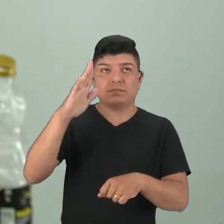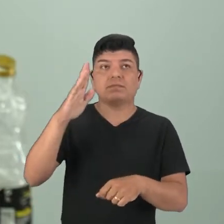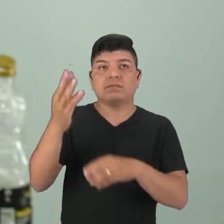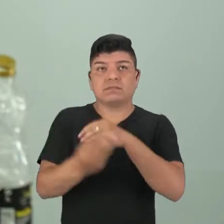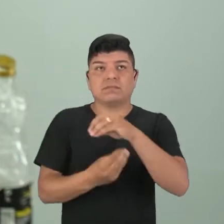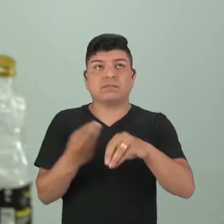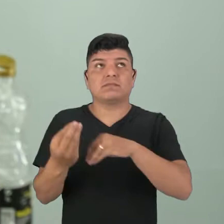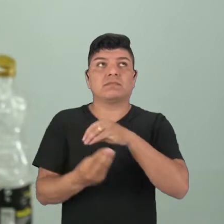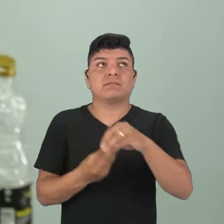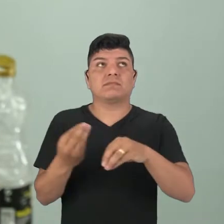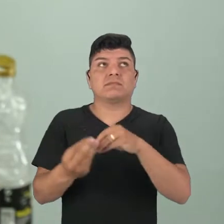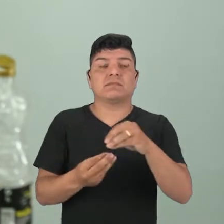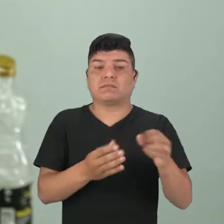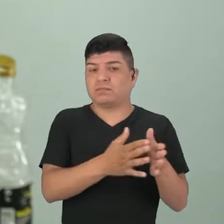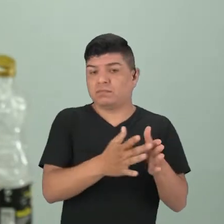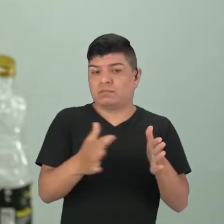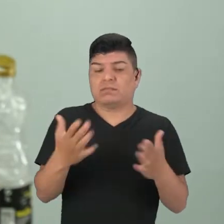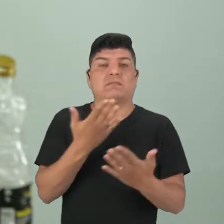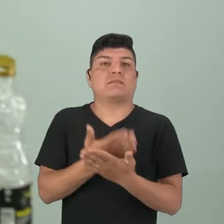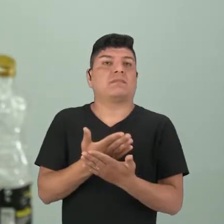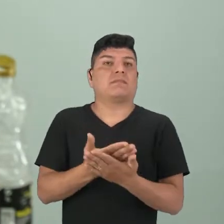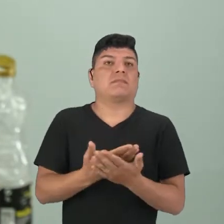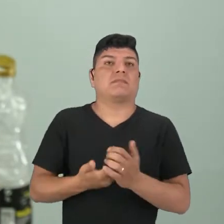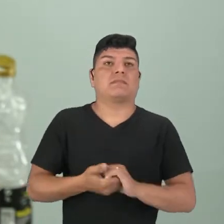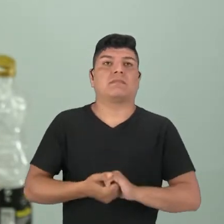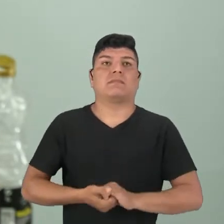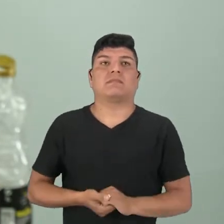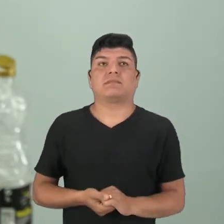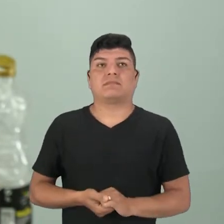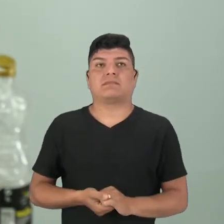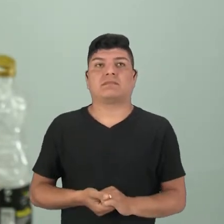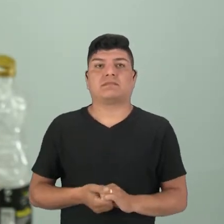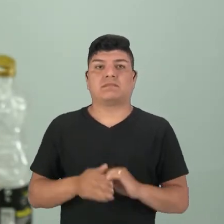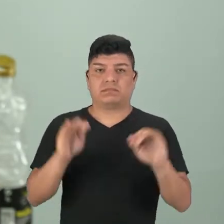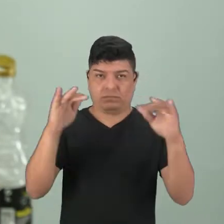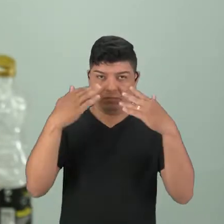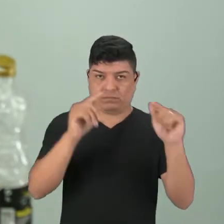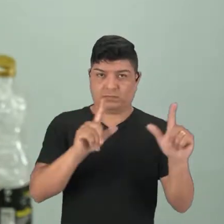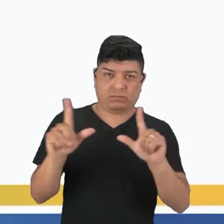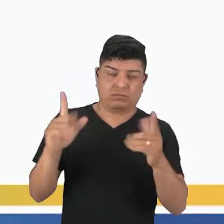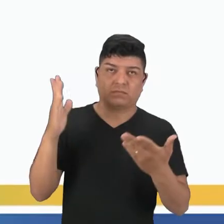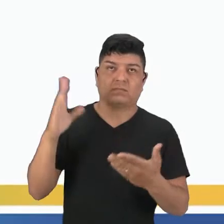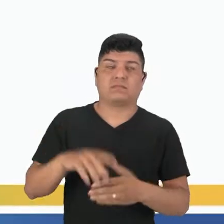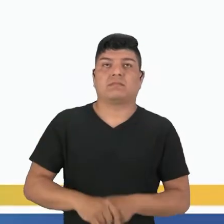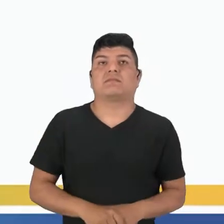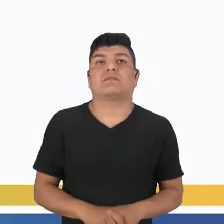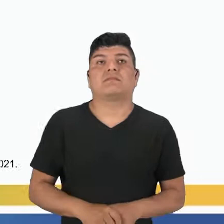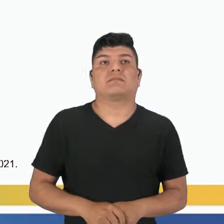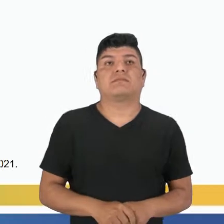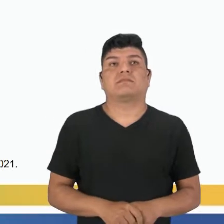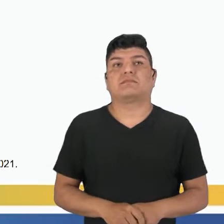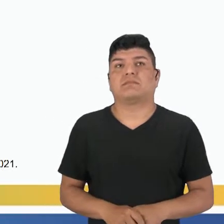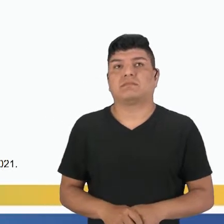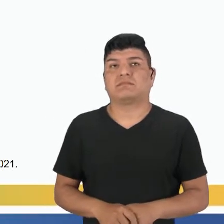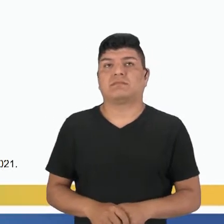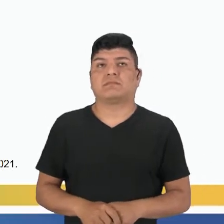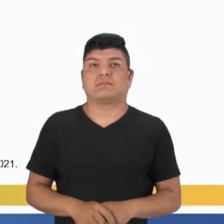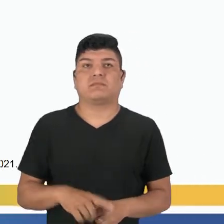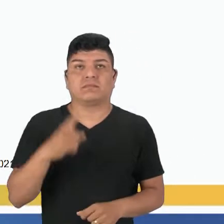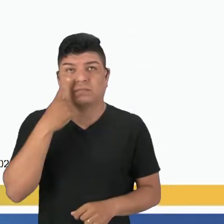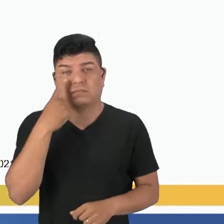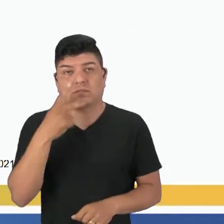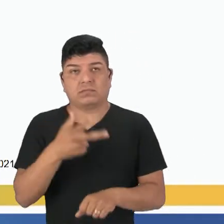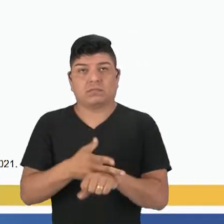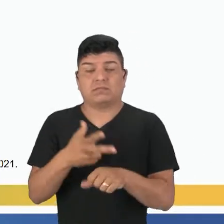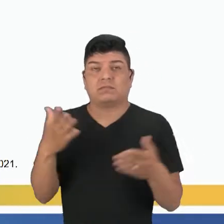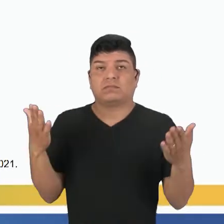essas misturas no decorrer da nossa aula, tá bom? Volta comigo, Nathalie, vamos lá. A gente vai ver um